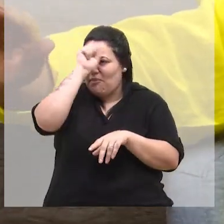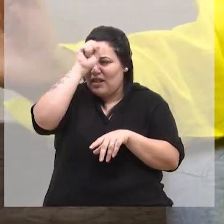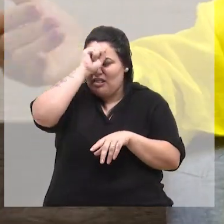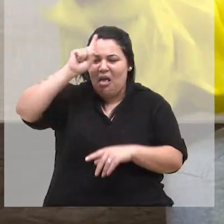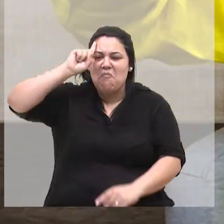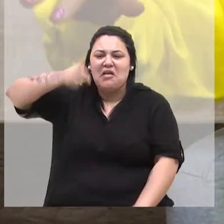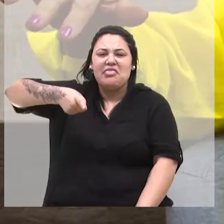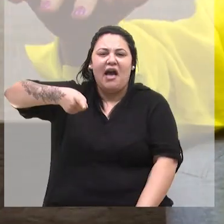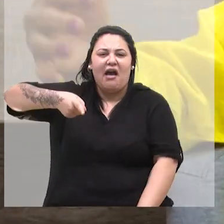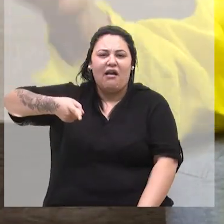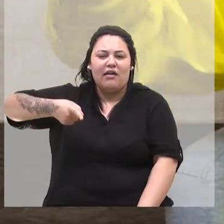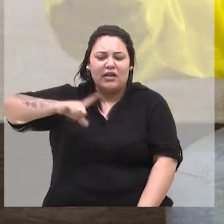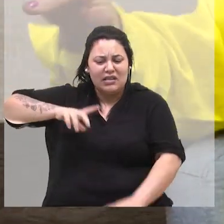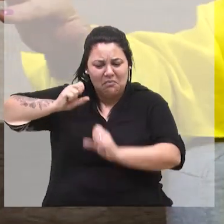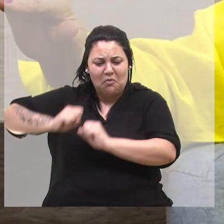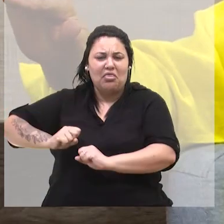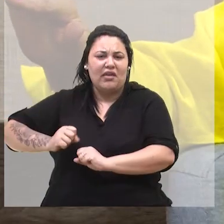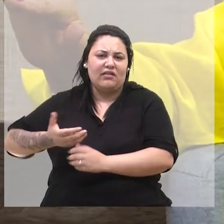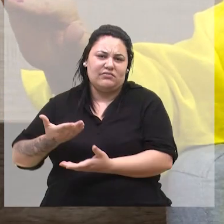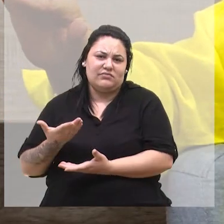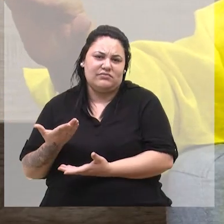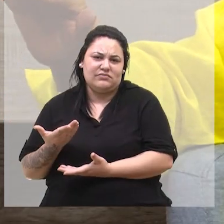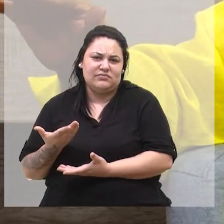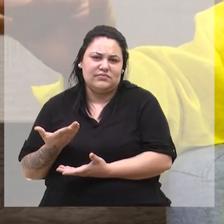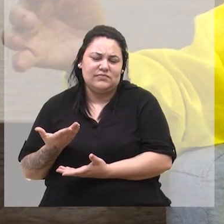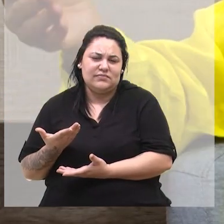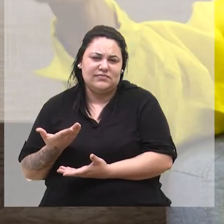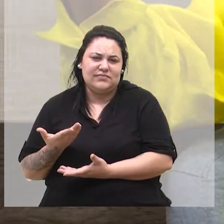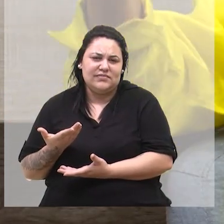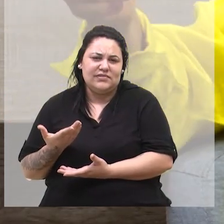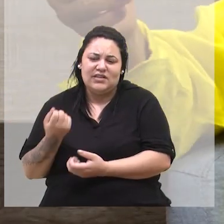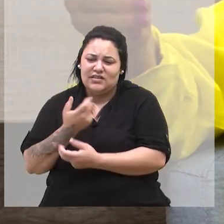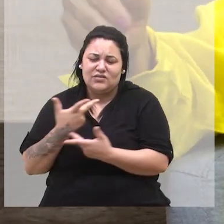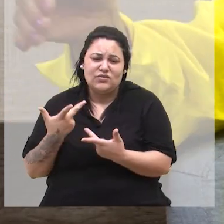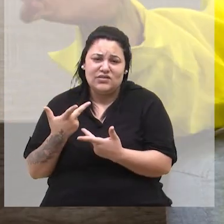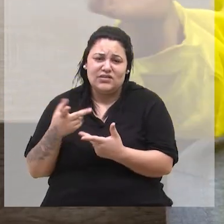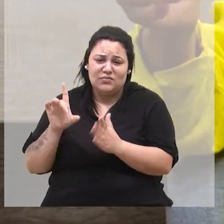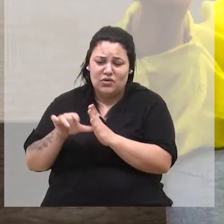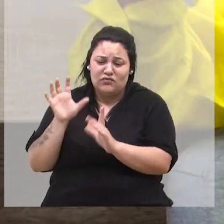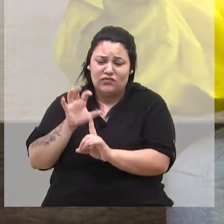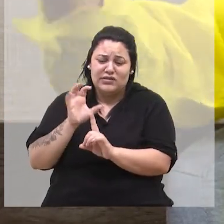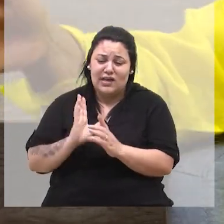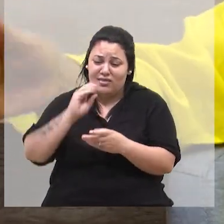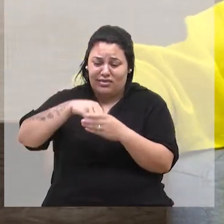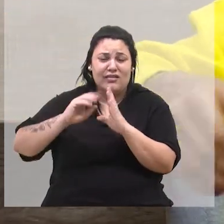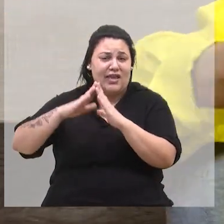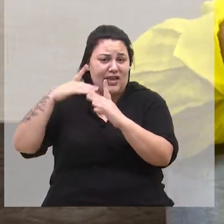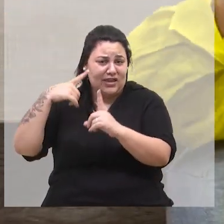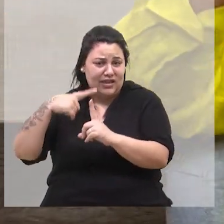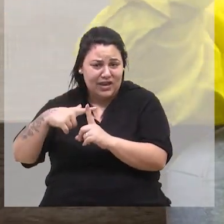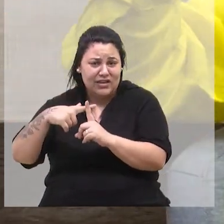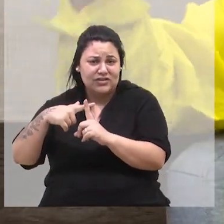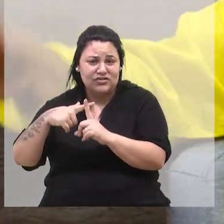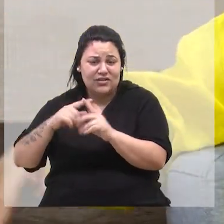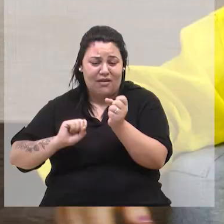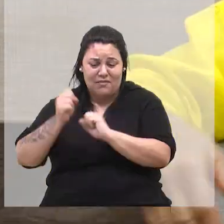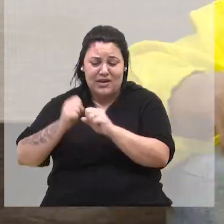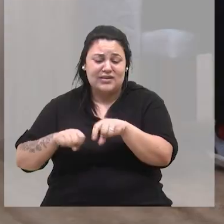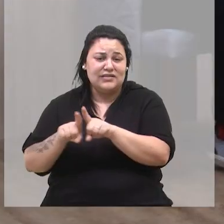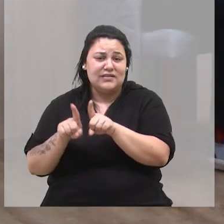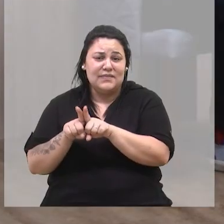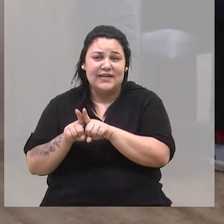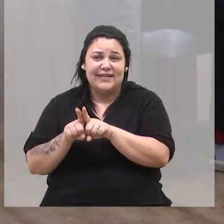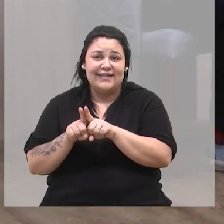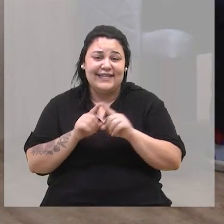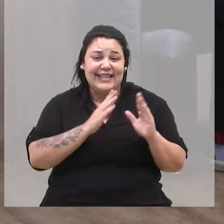dominar, a mandar e a ter o poder. E isso se reproduz dentro da igreja, se reproduz nas empresas,